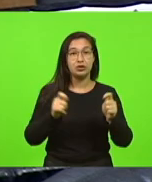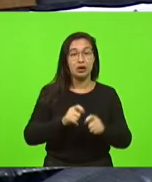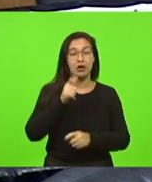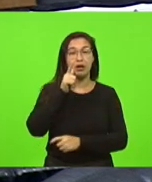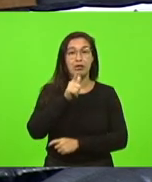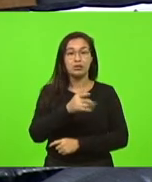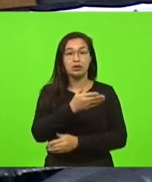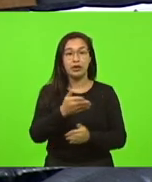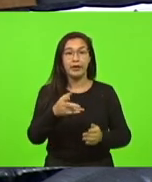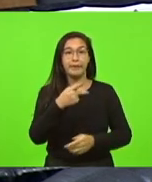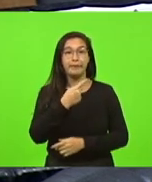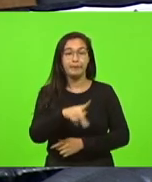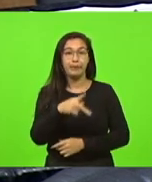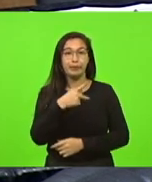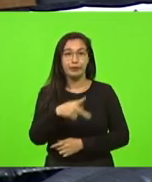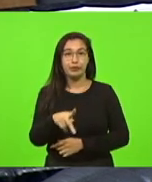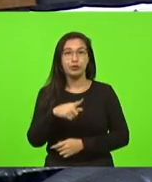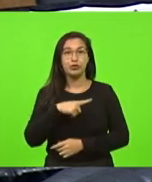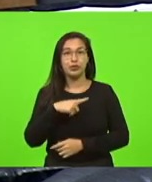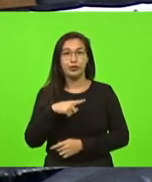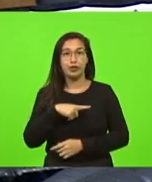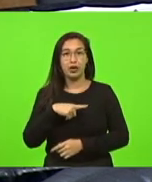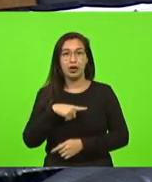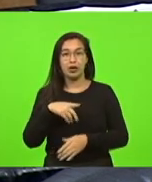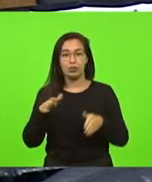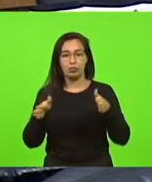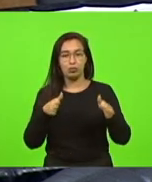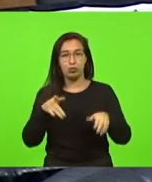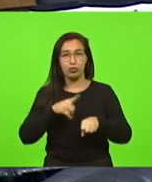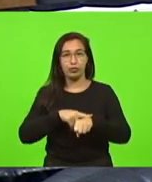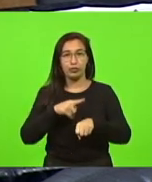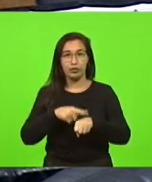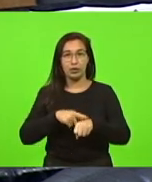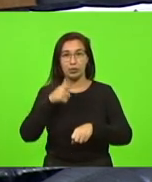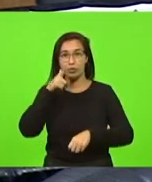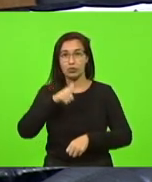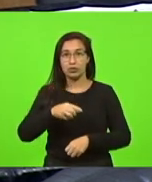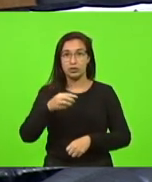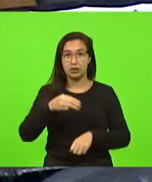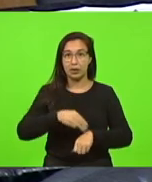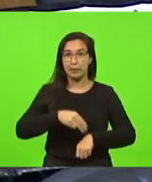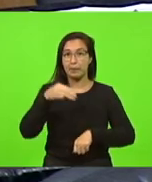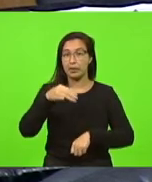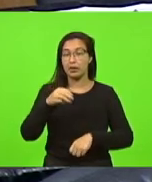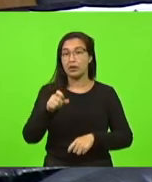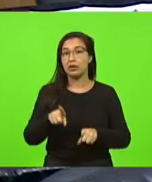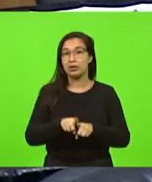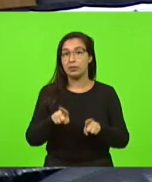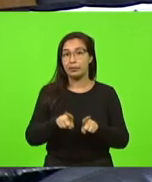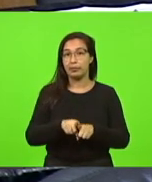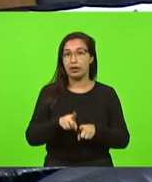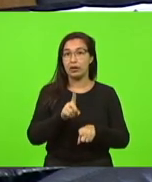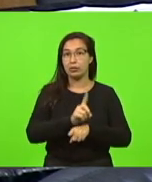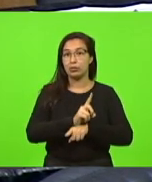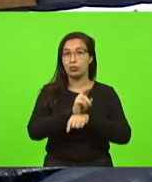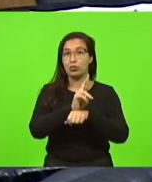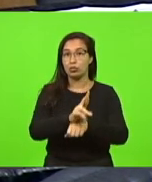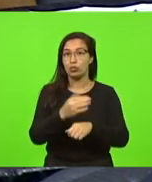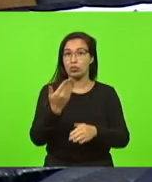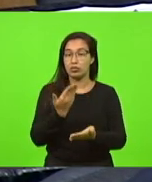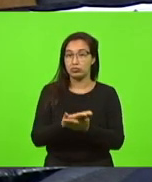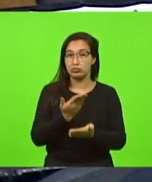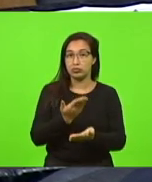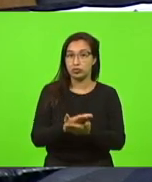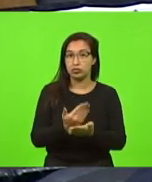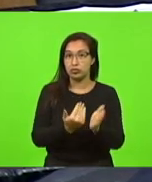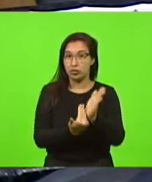professor que ainda tem um tempo hábil de buscar um mestrado, buscar um doutorado e melhorar, por mérito, o seu